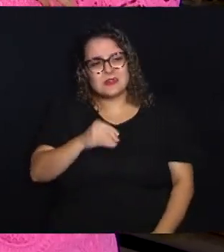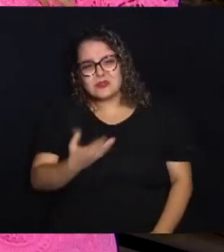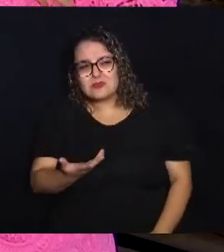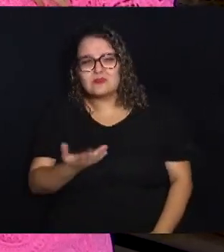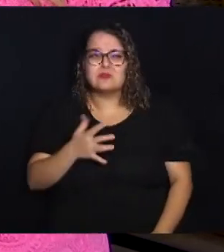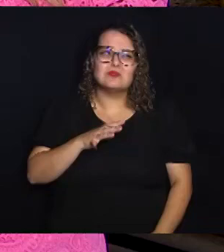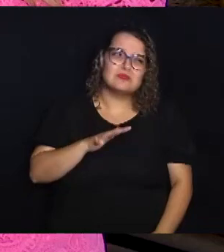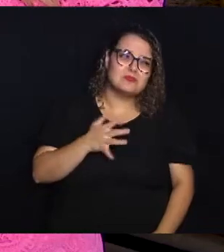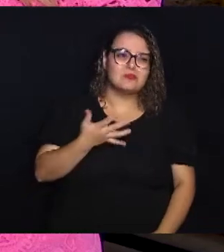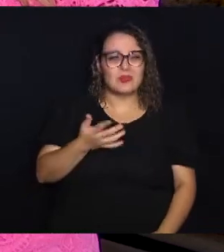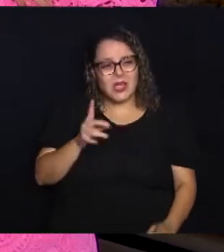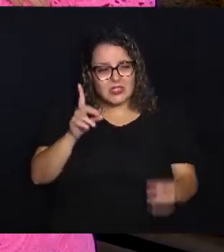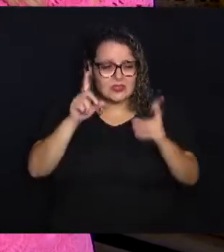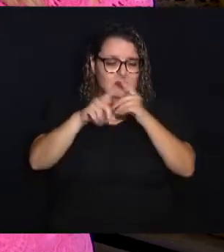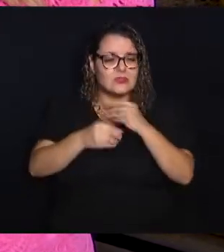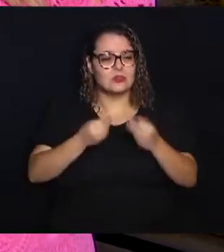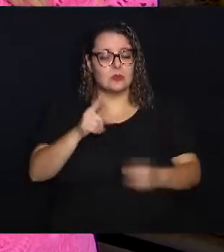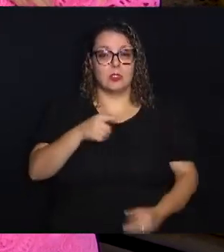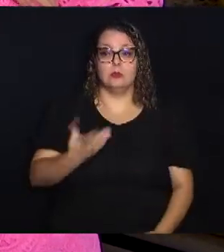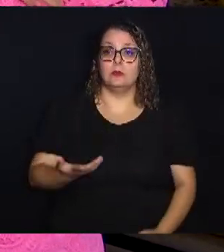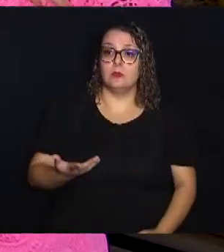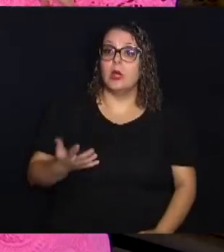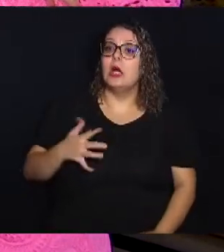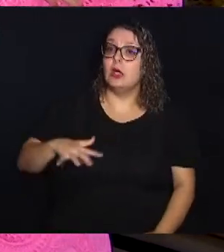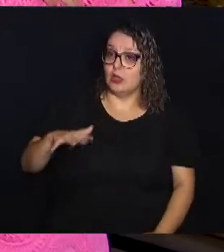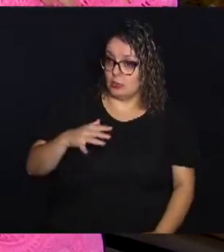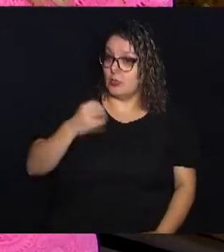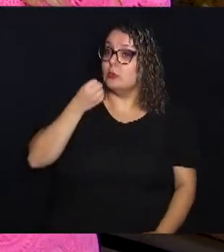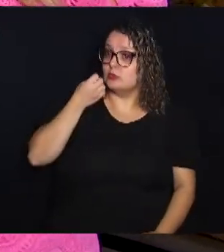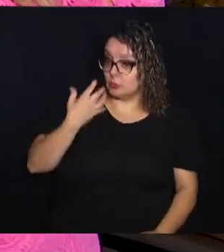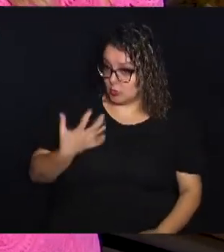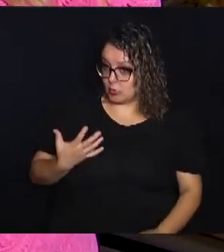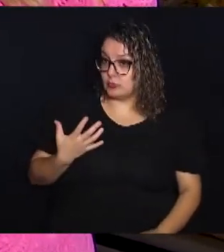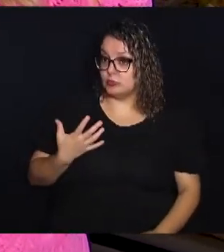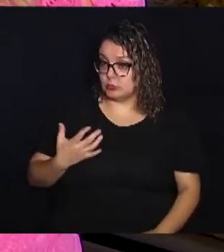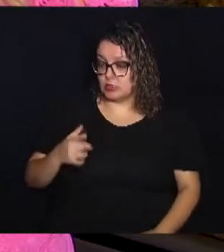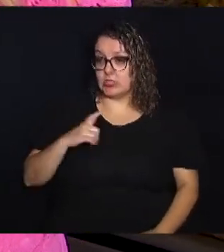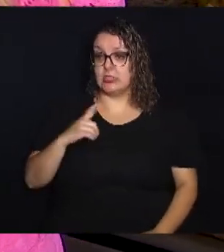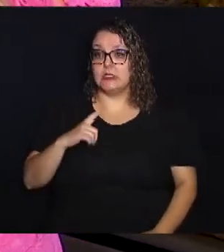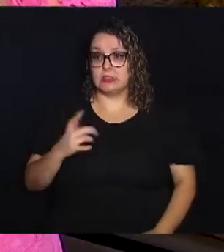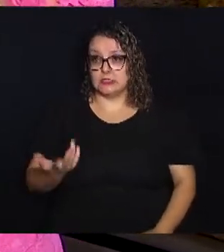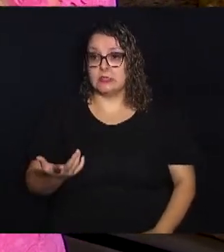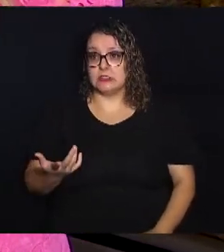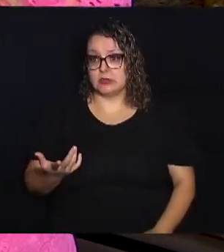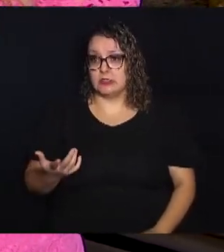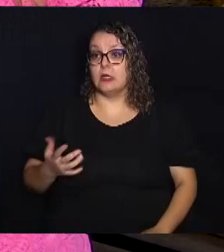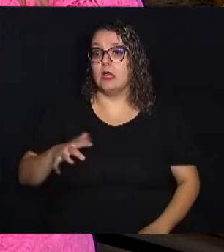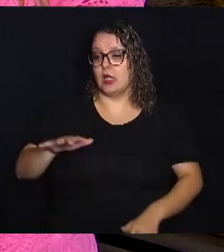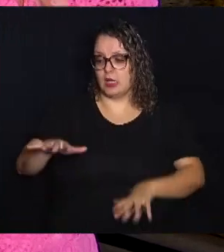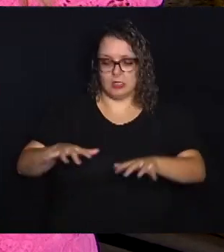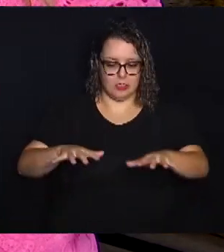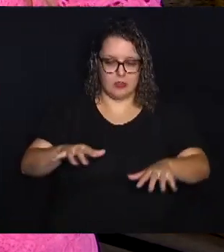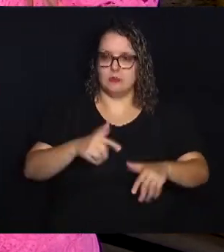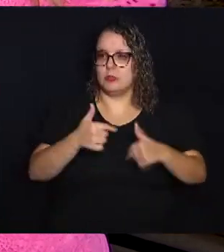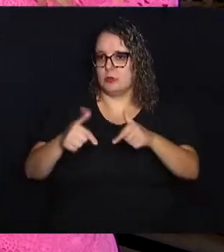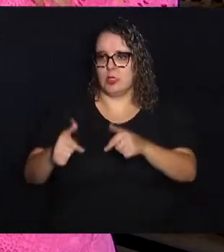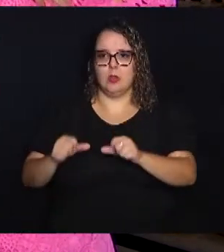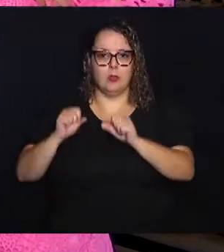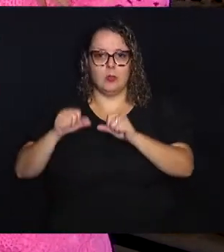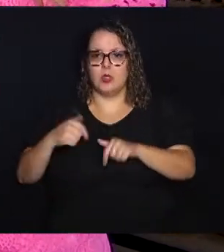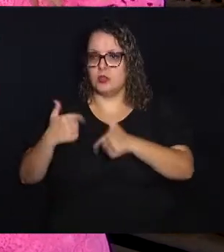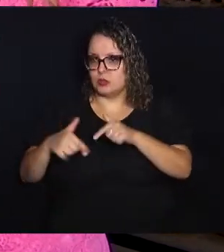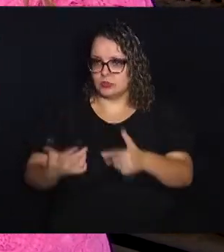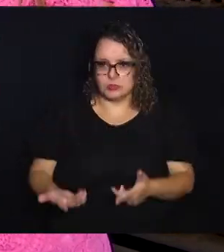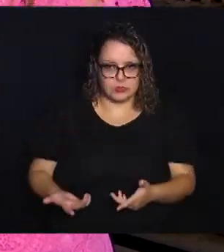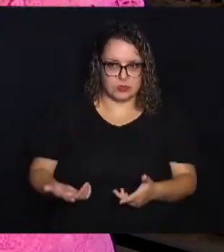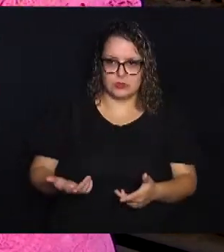aquecido? É um mercado mais complicado? Como é que é? É um mercado muito bom, tem bastante áreas para se trabalhar. Você